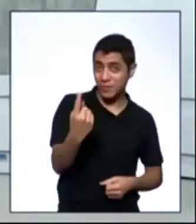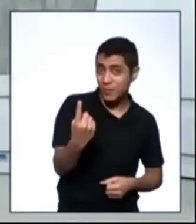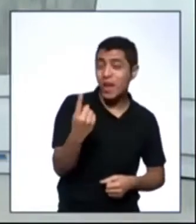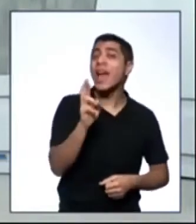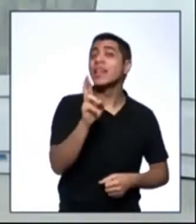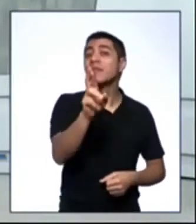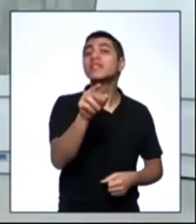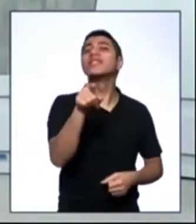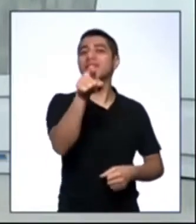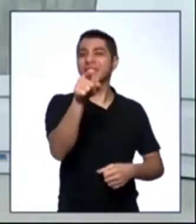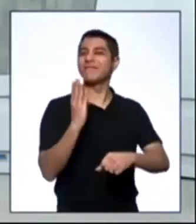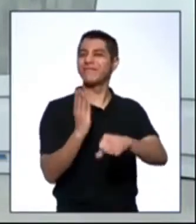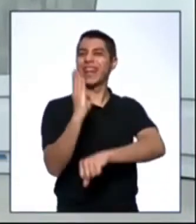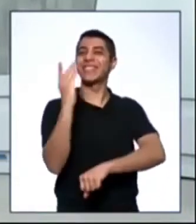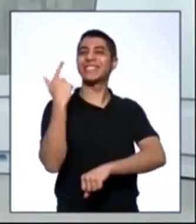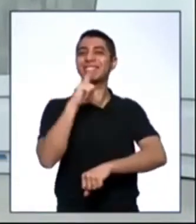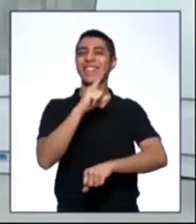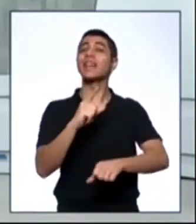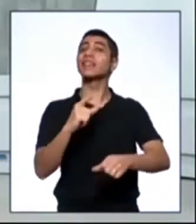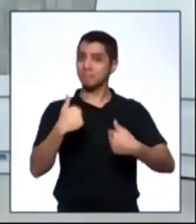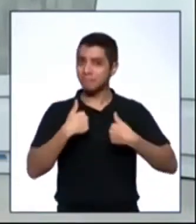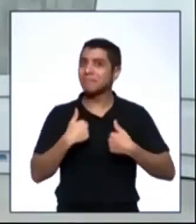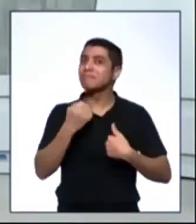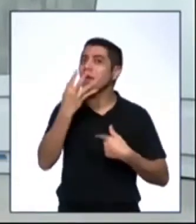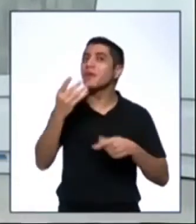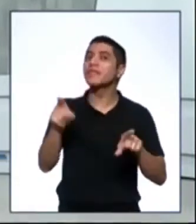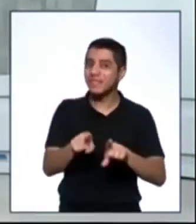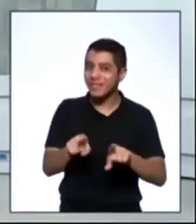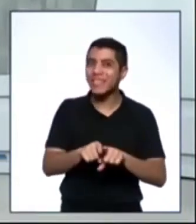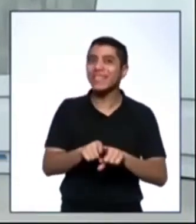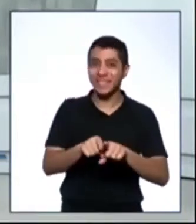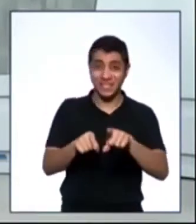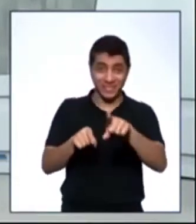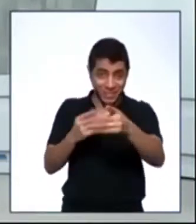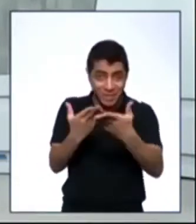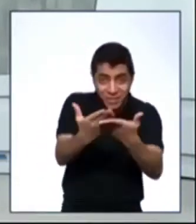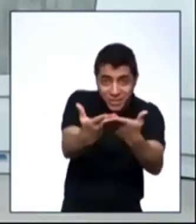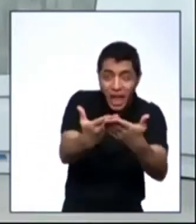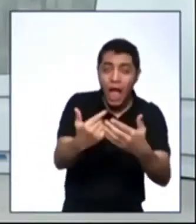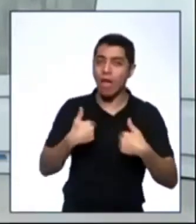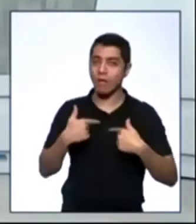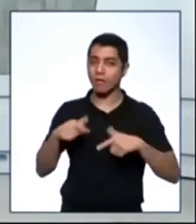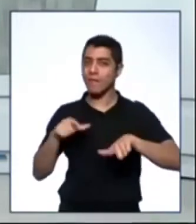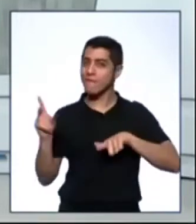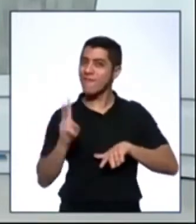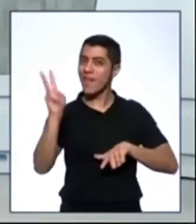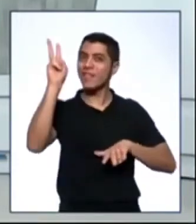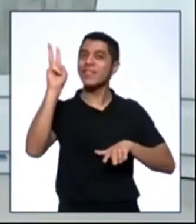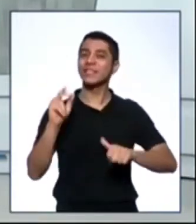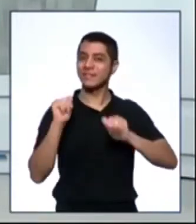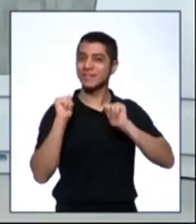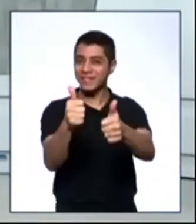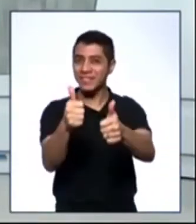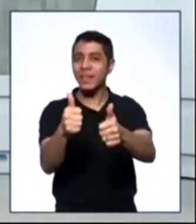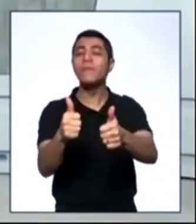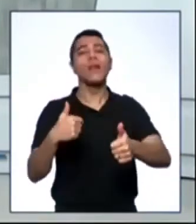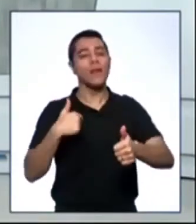entendeu? Então, mano, vamos fazer esse trampo. Você estuda aí e valoriza meu passe aí. É nóis. Gente, nossa, tô muito feliz aqui, muito